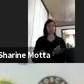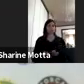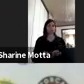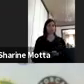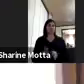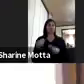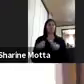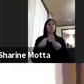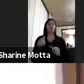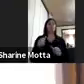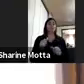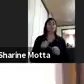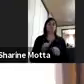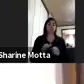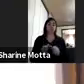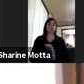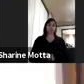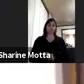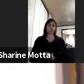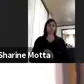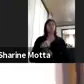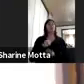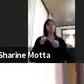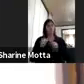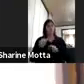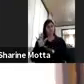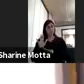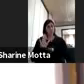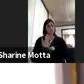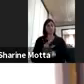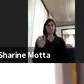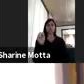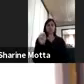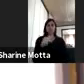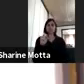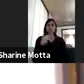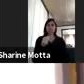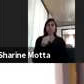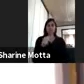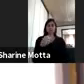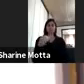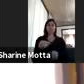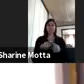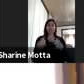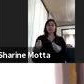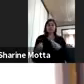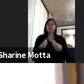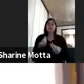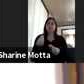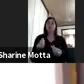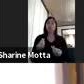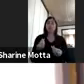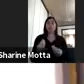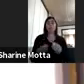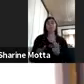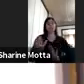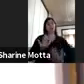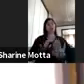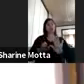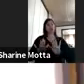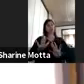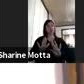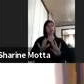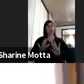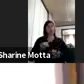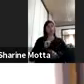Exatamente, doutor. Eu posso colaborar com a extinção do tráfico de pessoas e com o trabalho escravo se eu tomar cuidado com o que